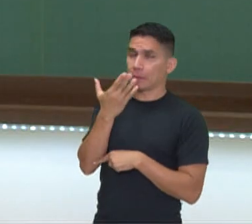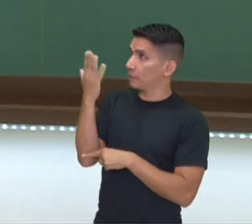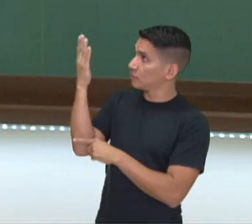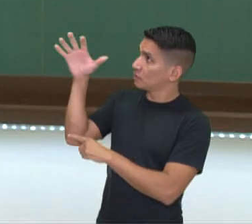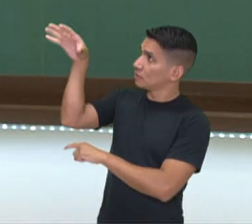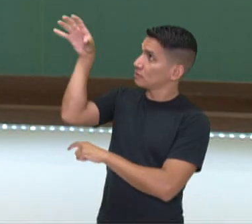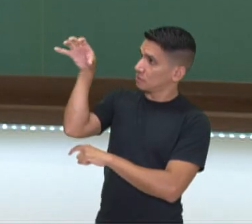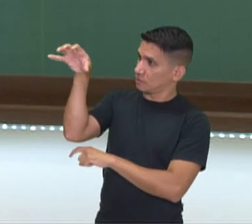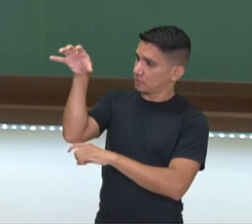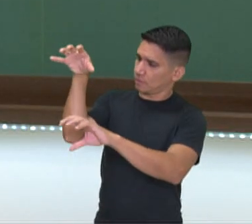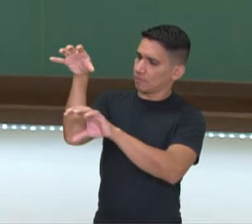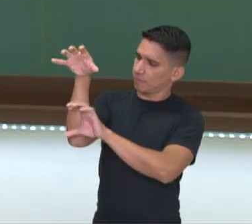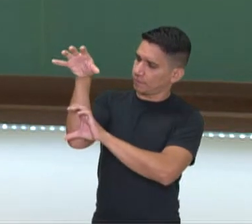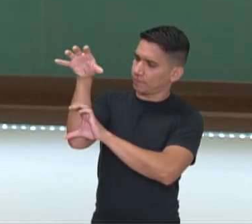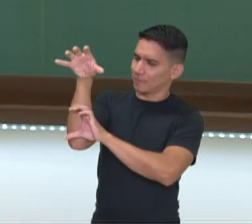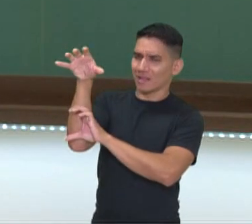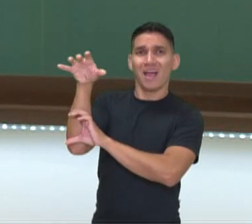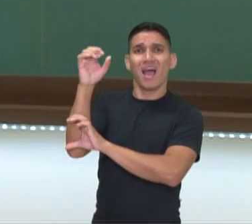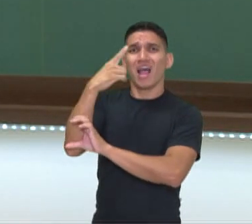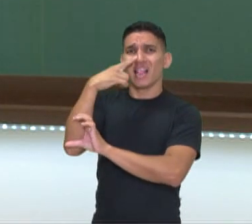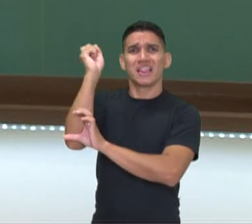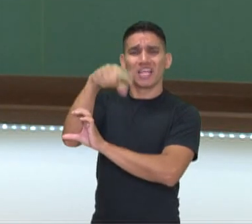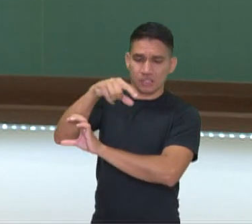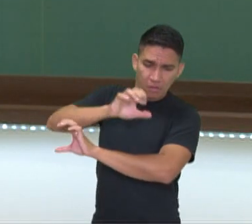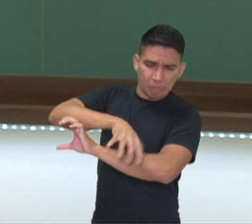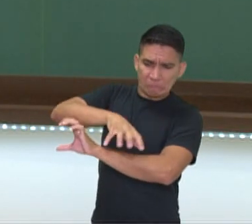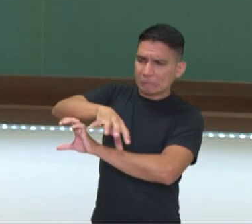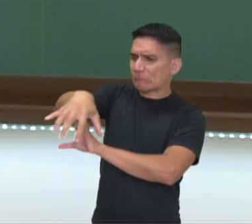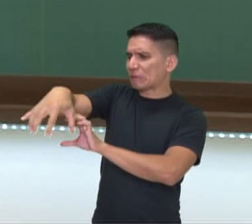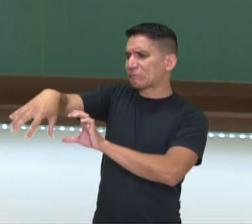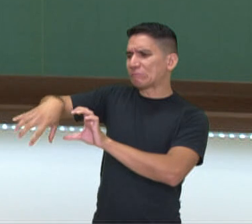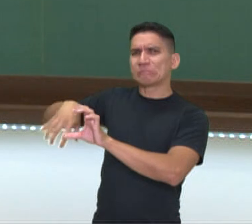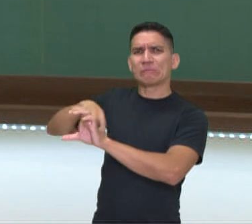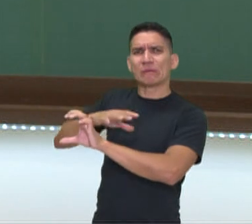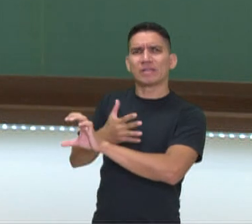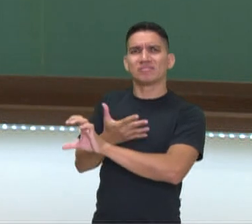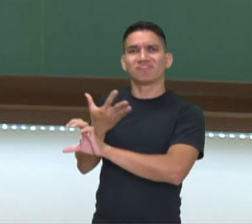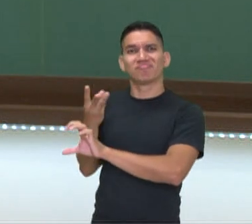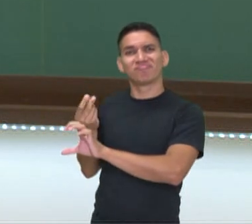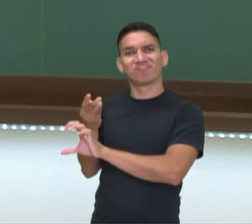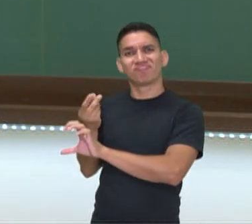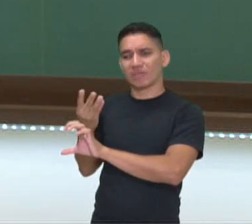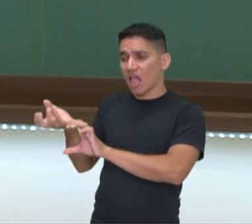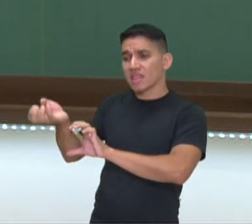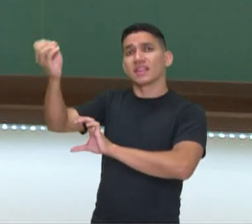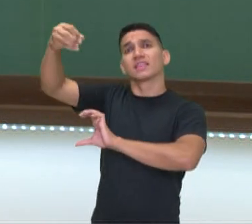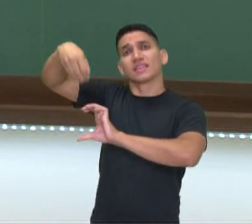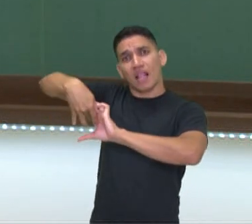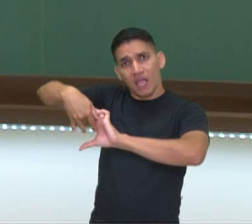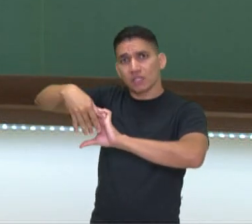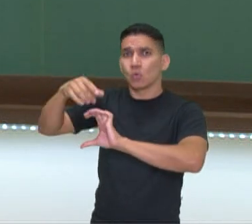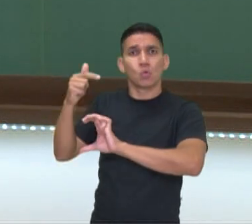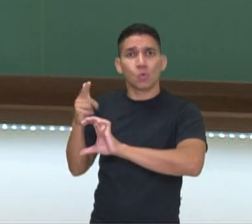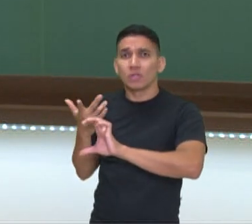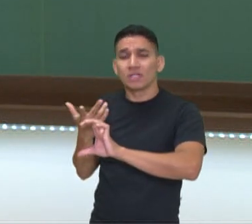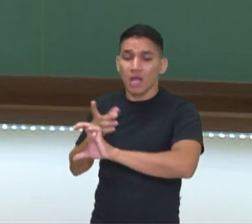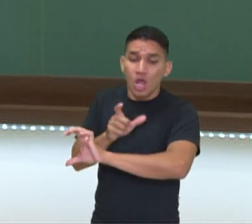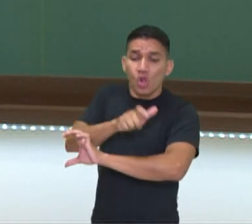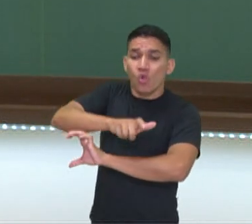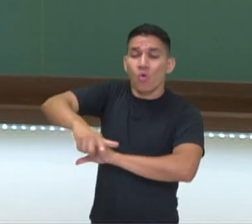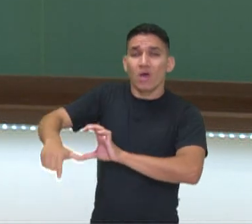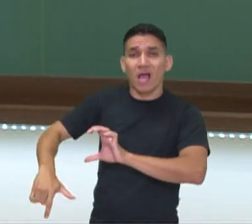olho um monte de lixo fora dessa lixeira, em torno aí da lixeira, não está dentro, está no lugar errado.